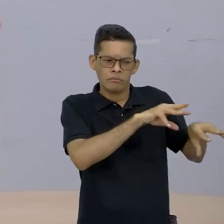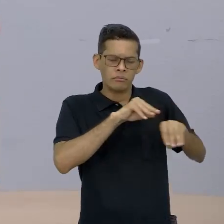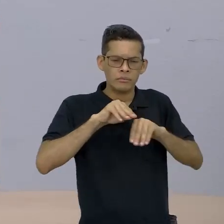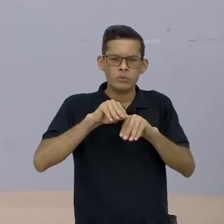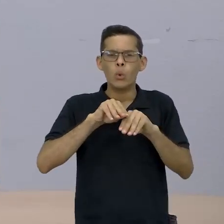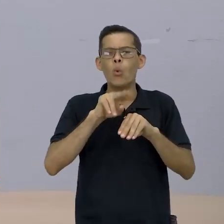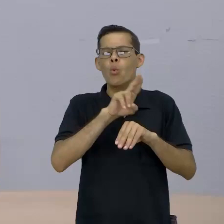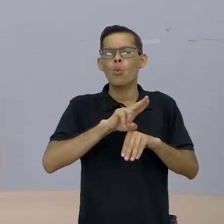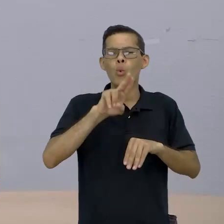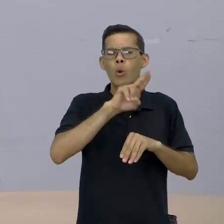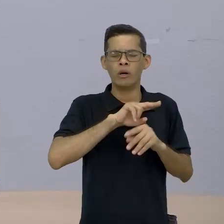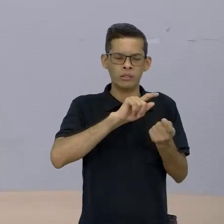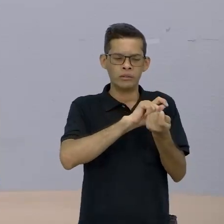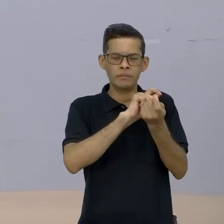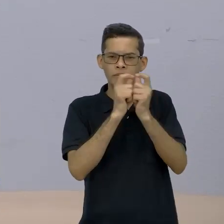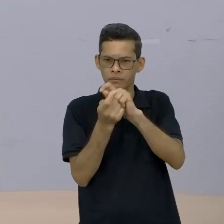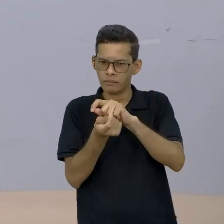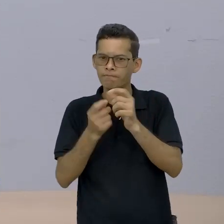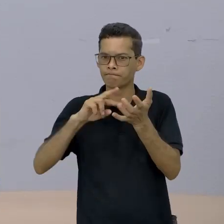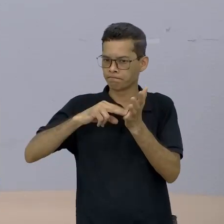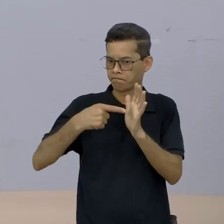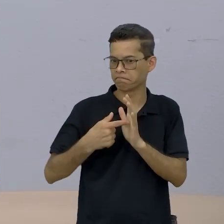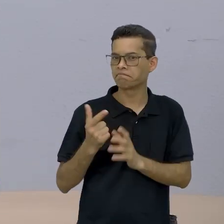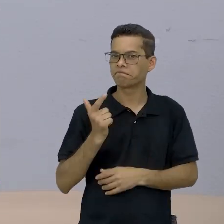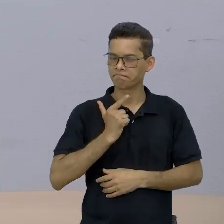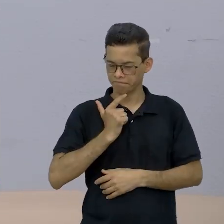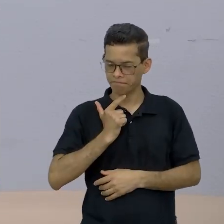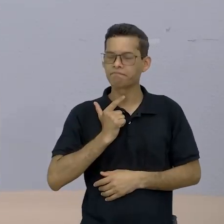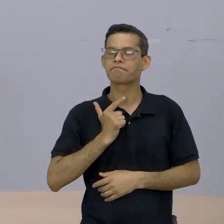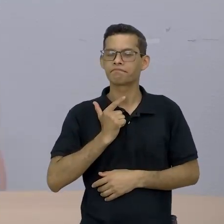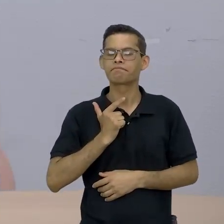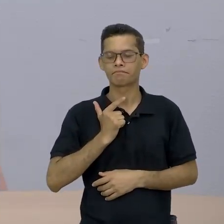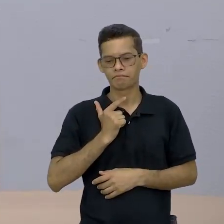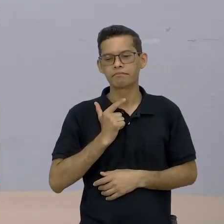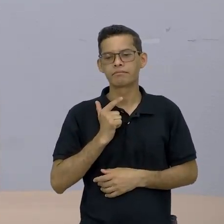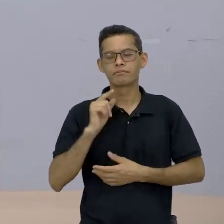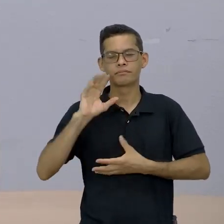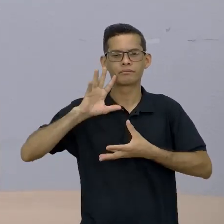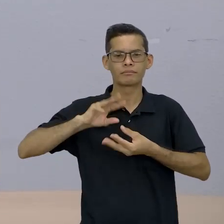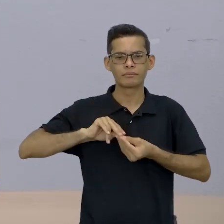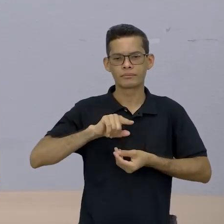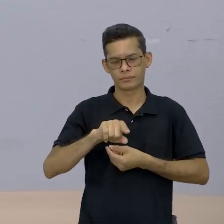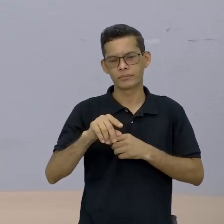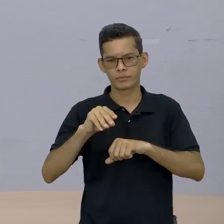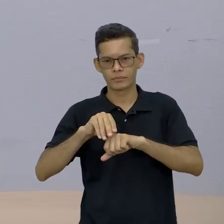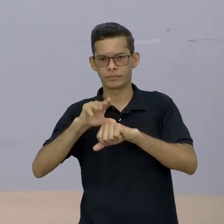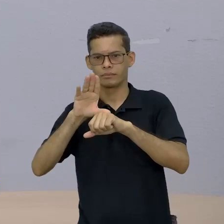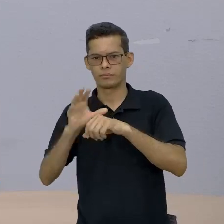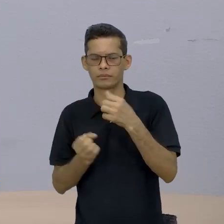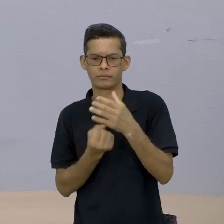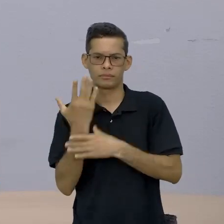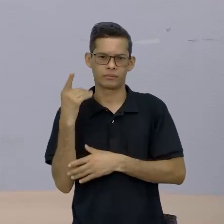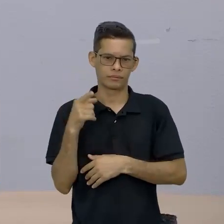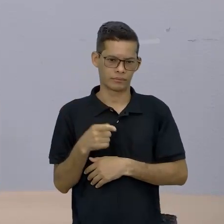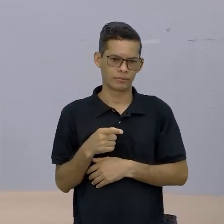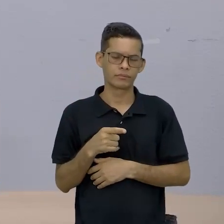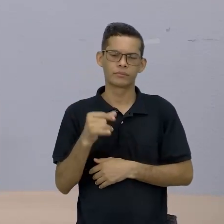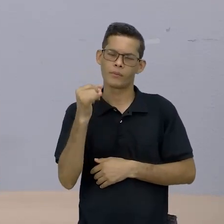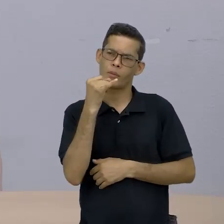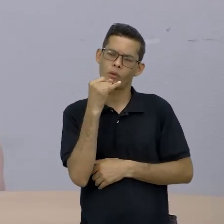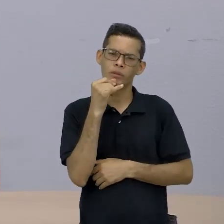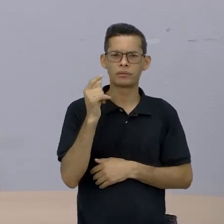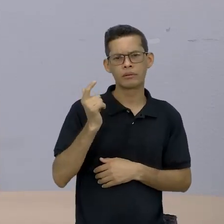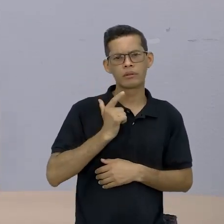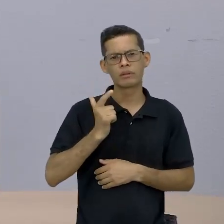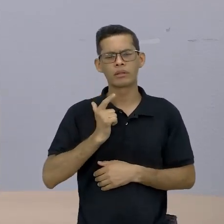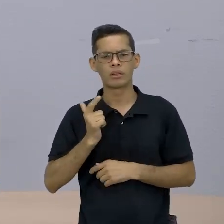coisa que torne significativo esse dado, eu estou construindo conhecimento. Então, por exemplo, eu tenho